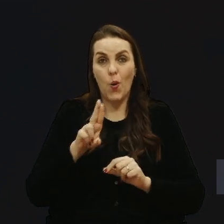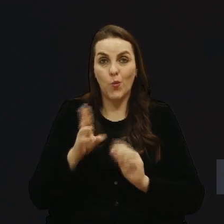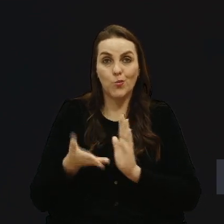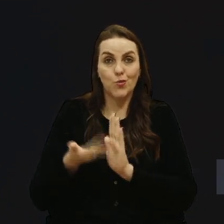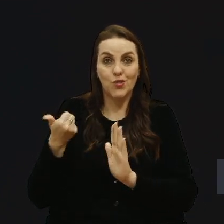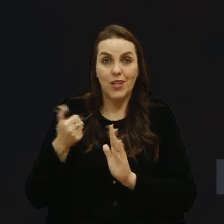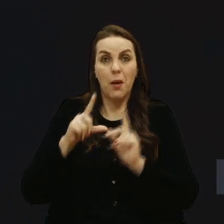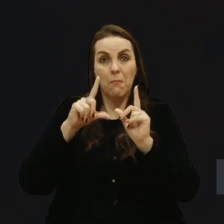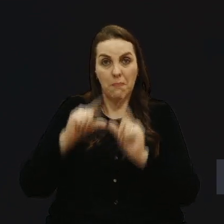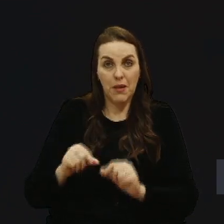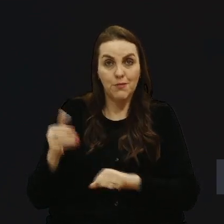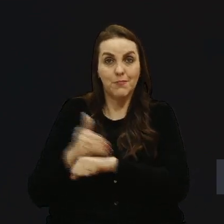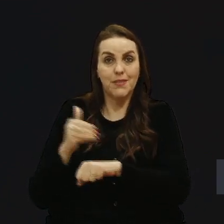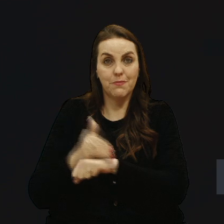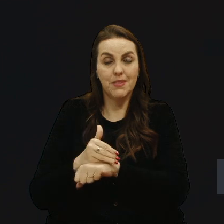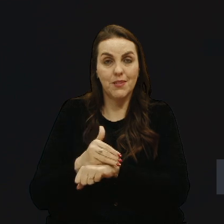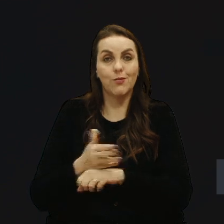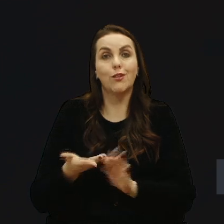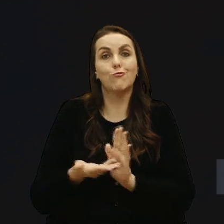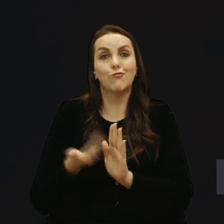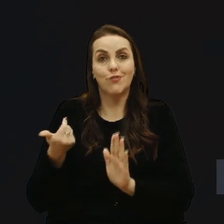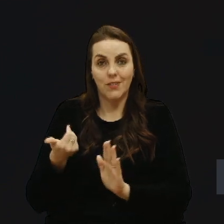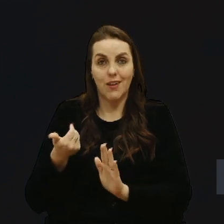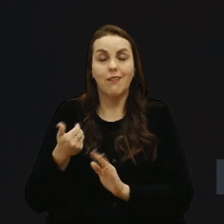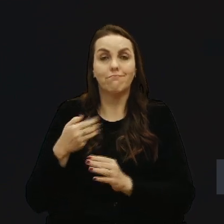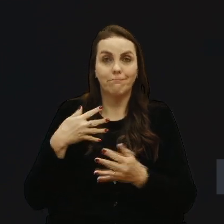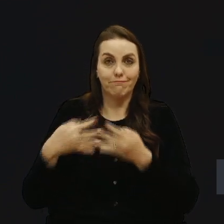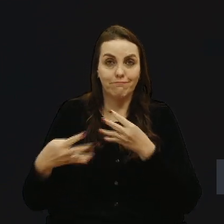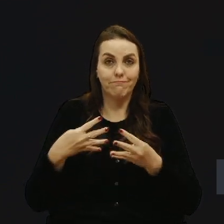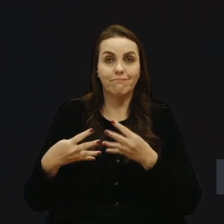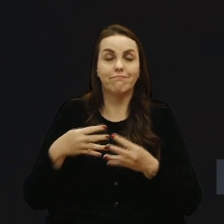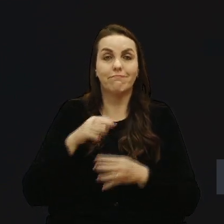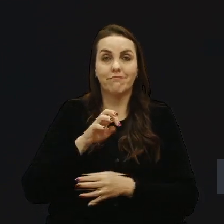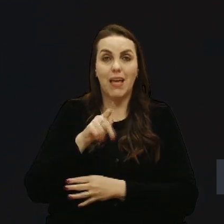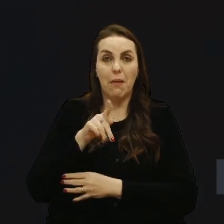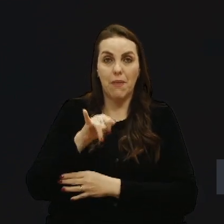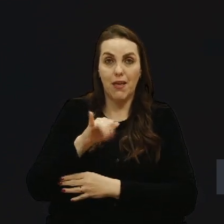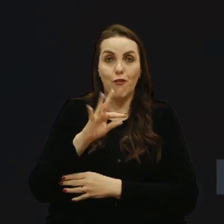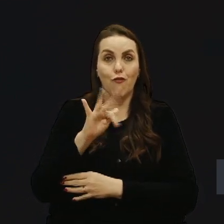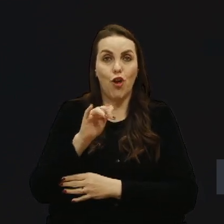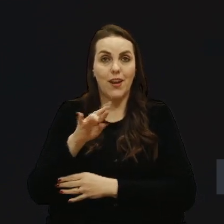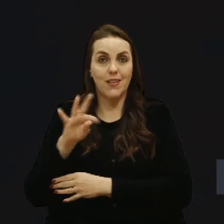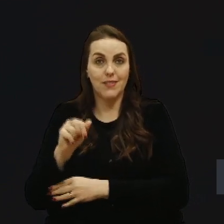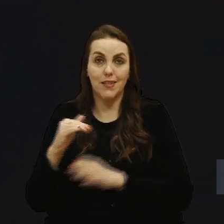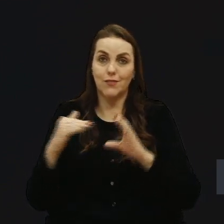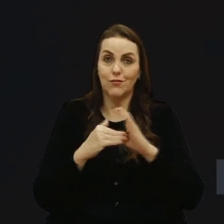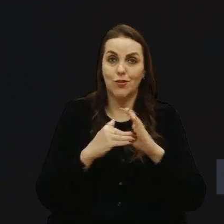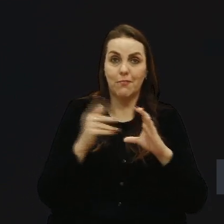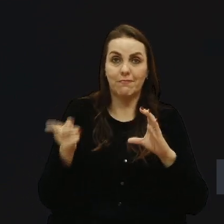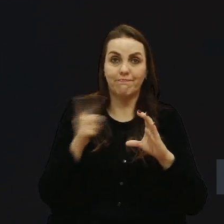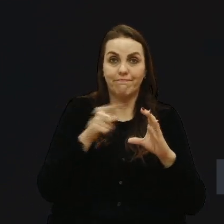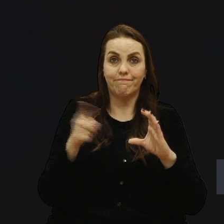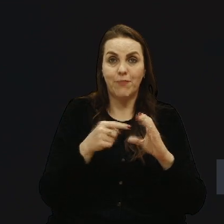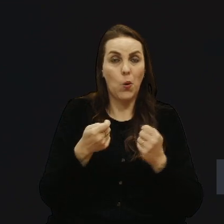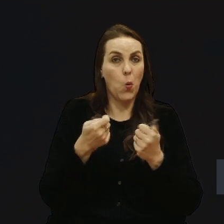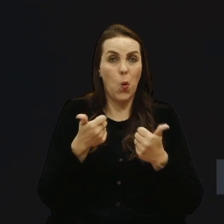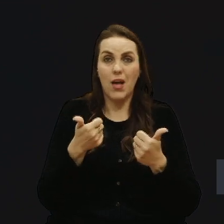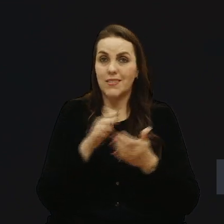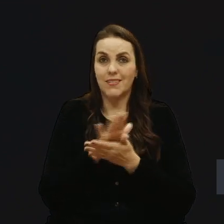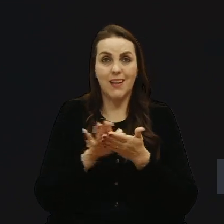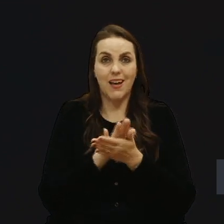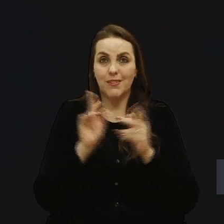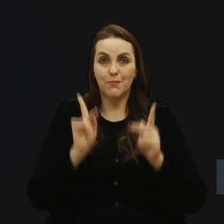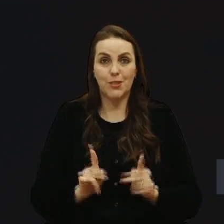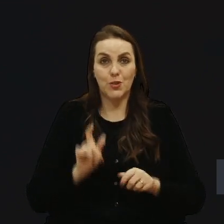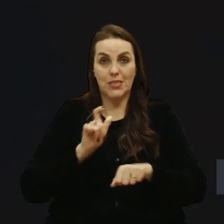tem menos adesão, tem que retirar o ônibus EPI Floresta Shopping, que esse efetivamente não tem quase nenhuma adesão. Nesse horário.